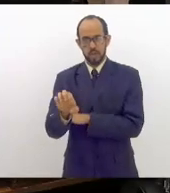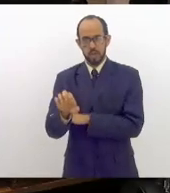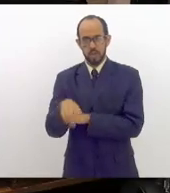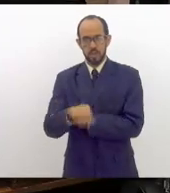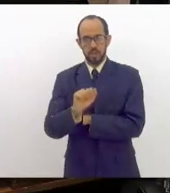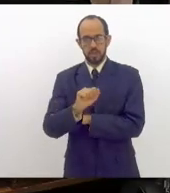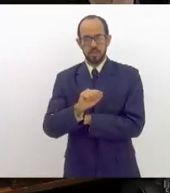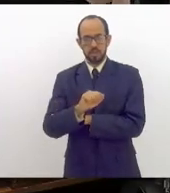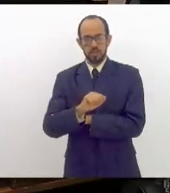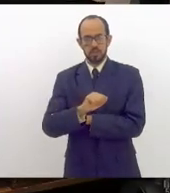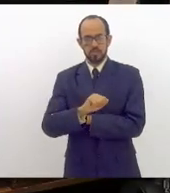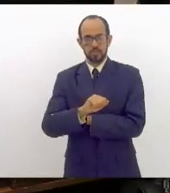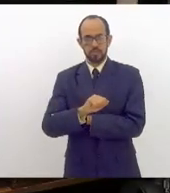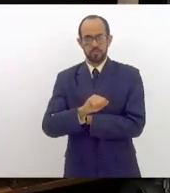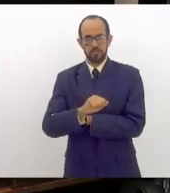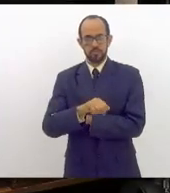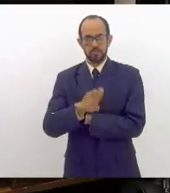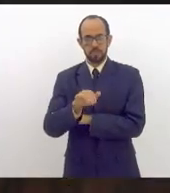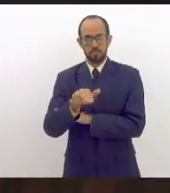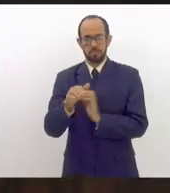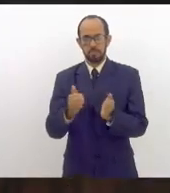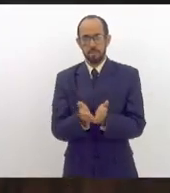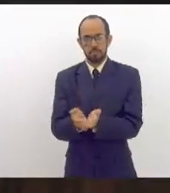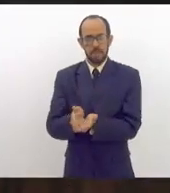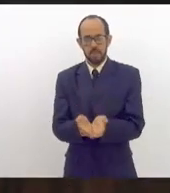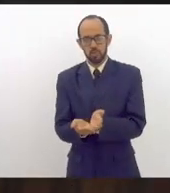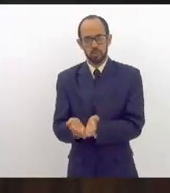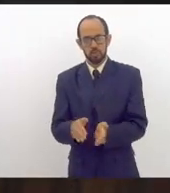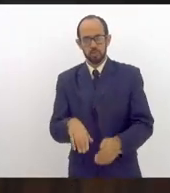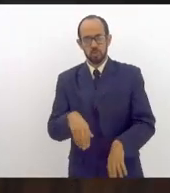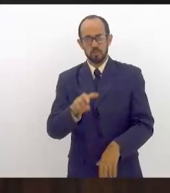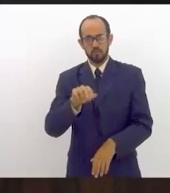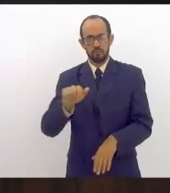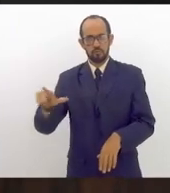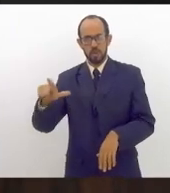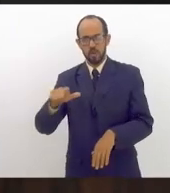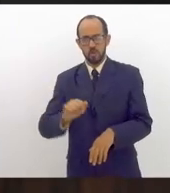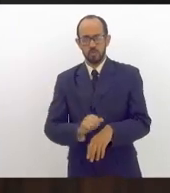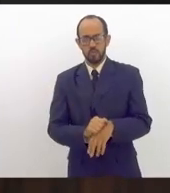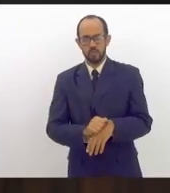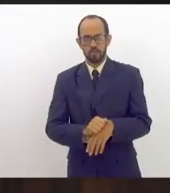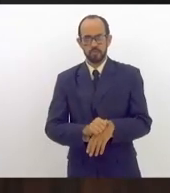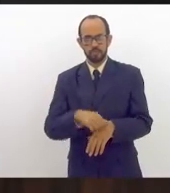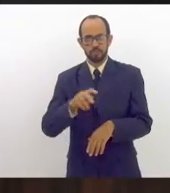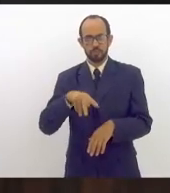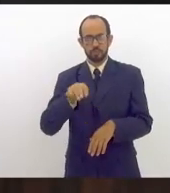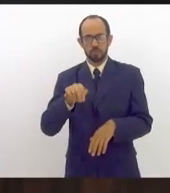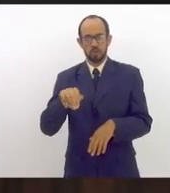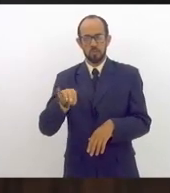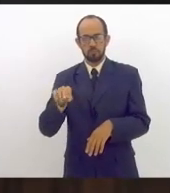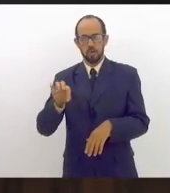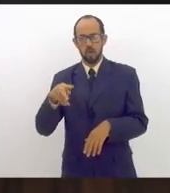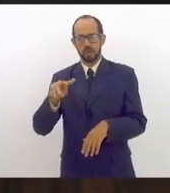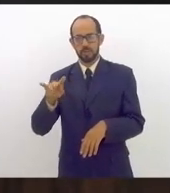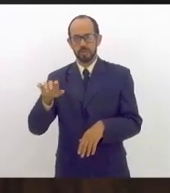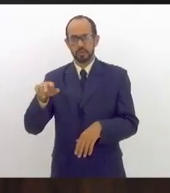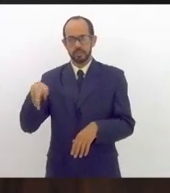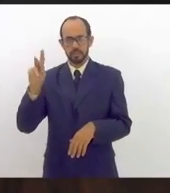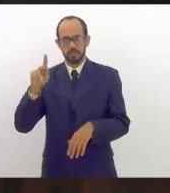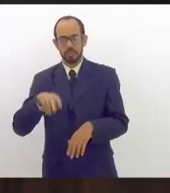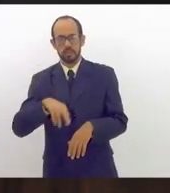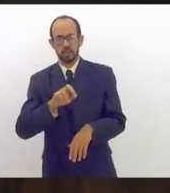Deputado Samuel, deputado André, deputado Bebeto, deputado Val, deputado Knoploch, deputado Rodrigo Amorim,